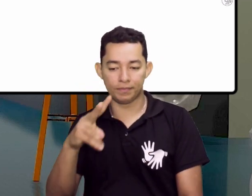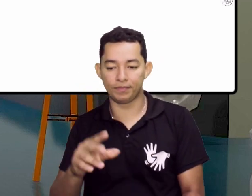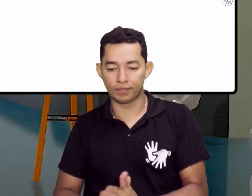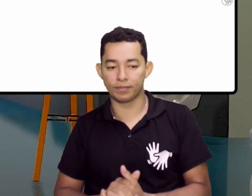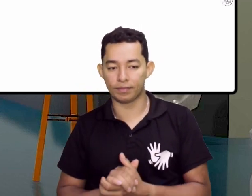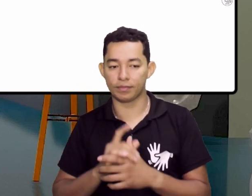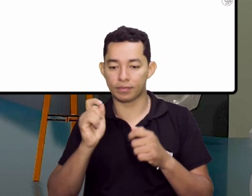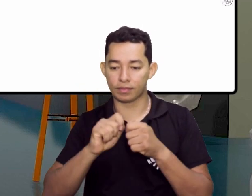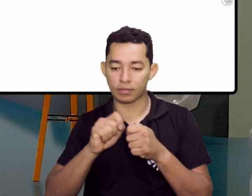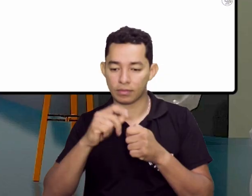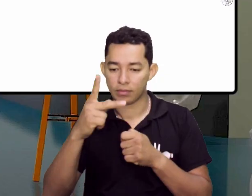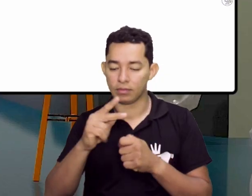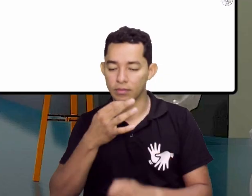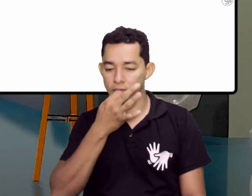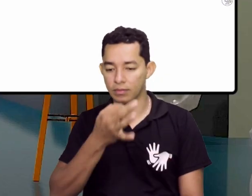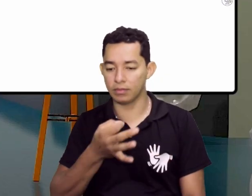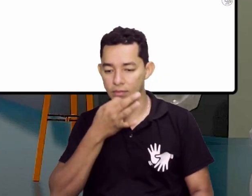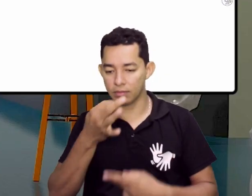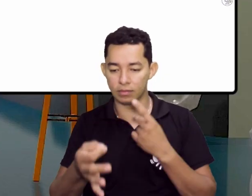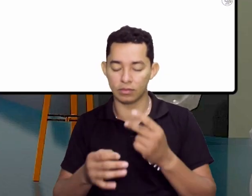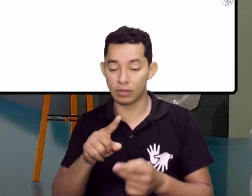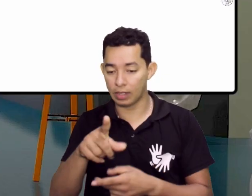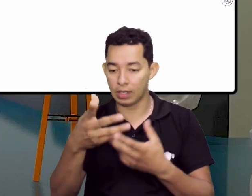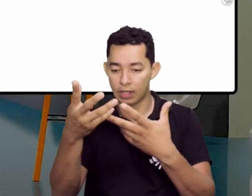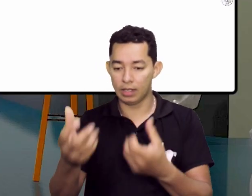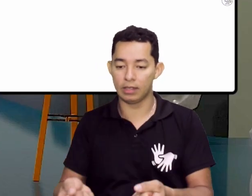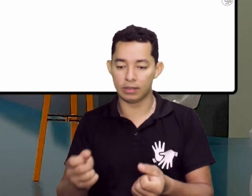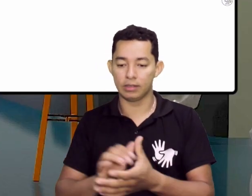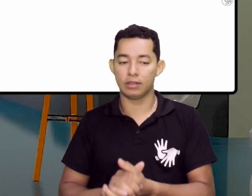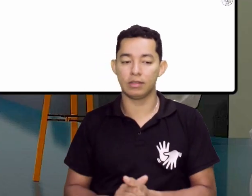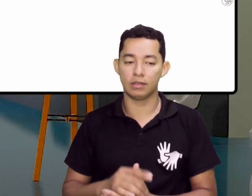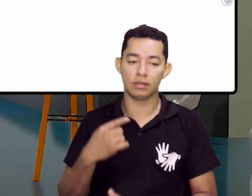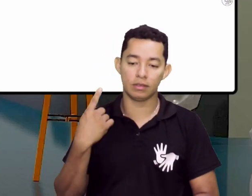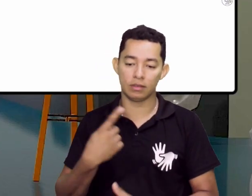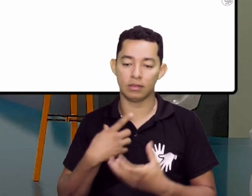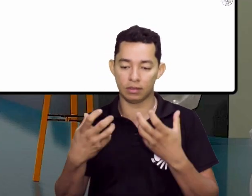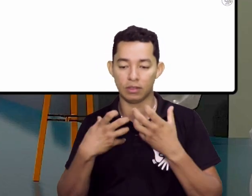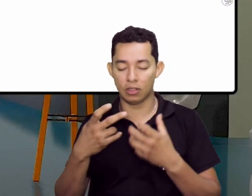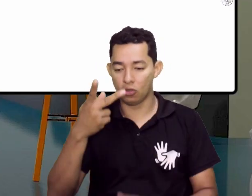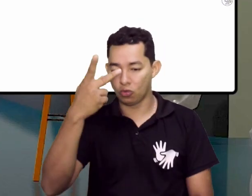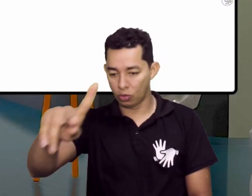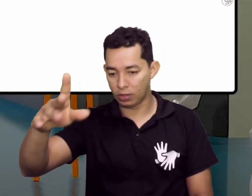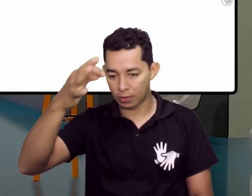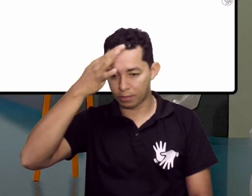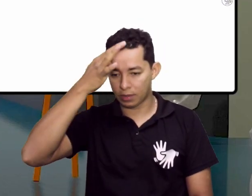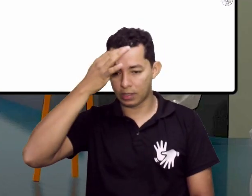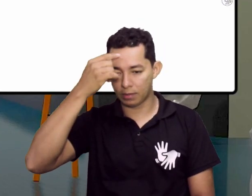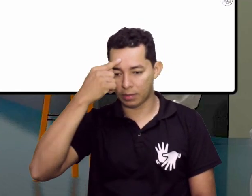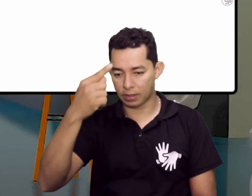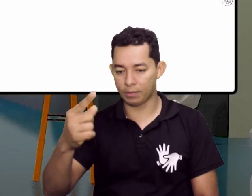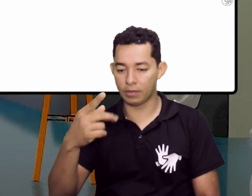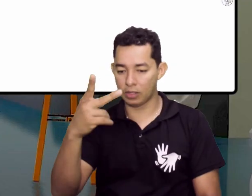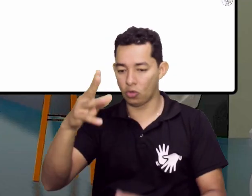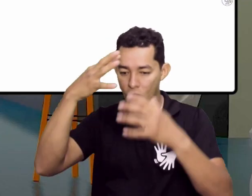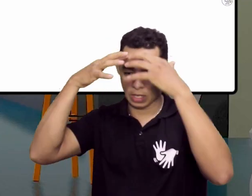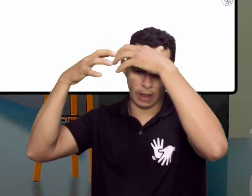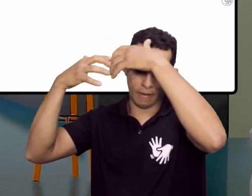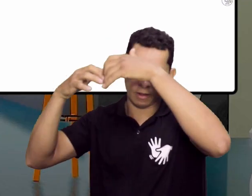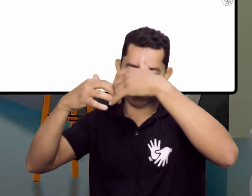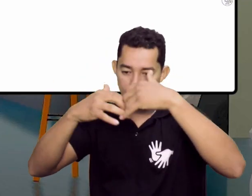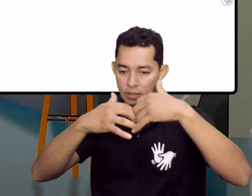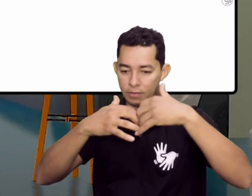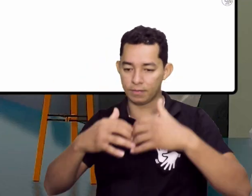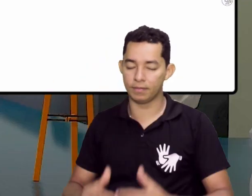e faça o seu comentário, que ele será aceito. É isso que a gente quer, o seu pensamento, a sua reflexão, tá